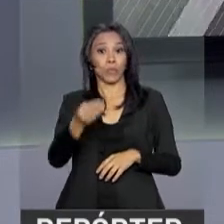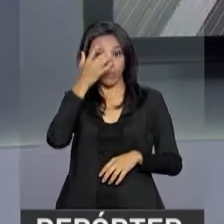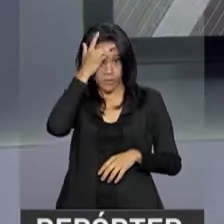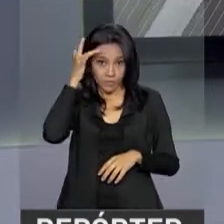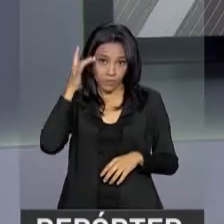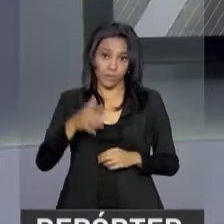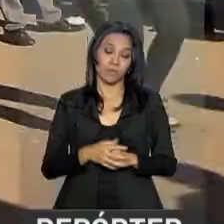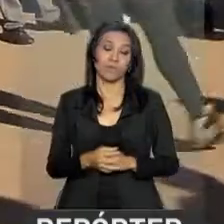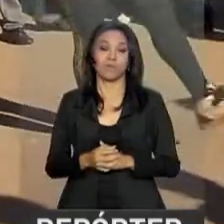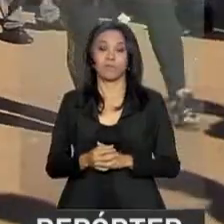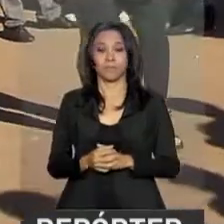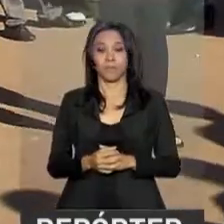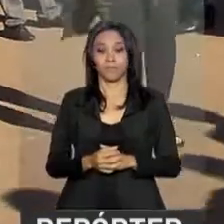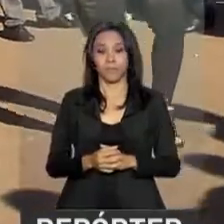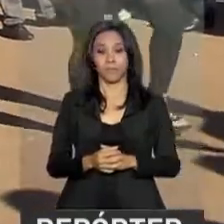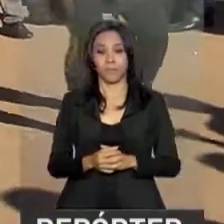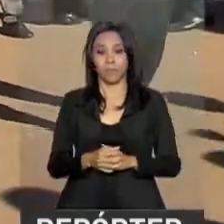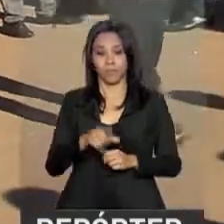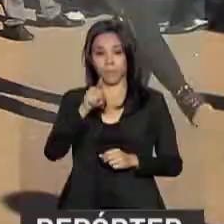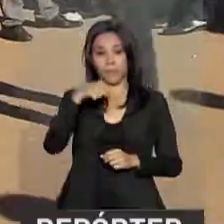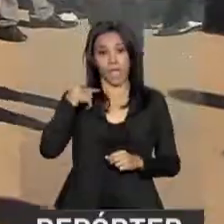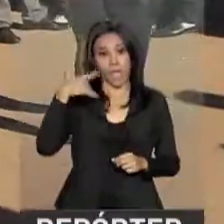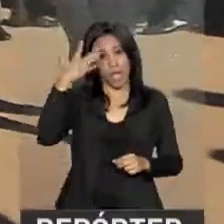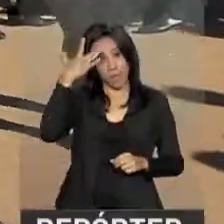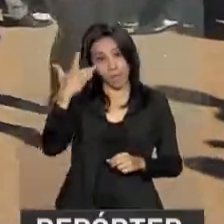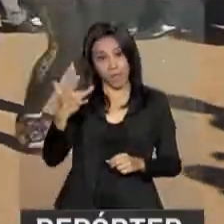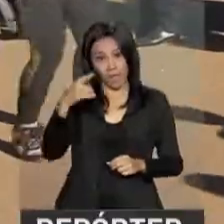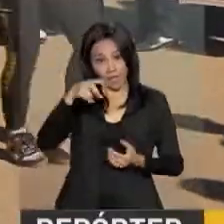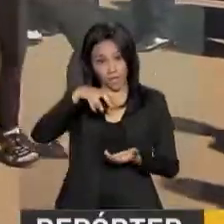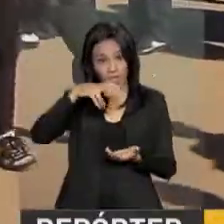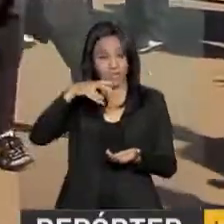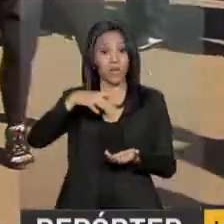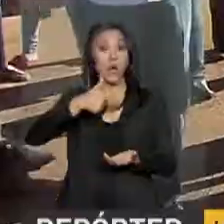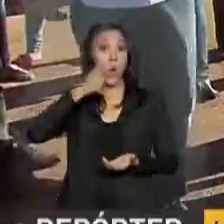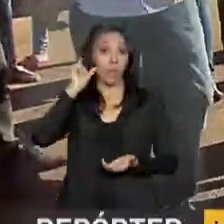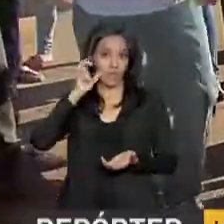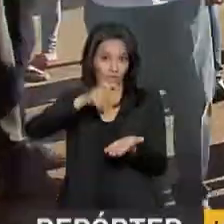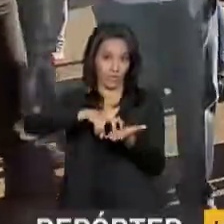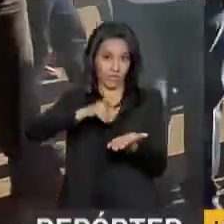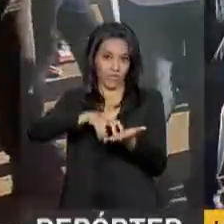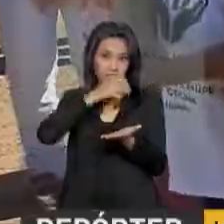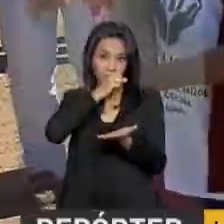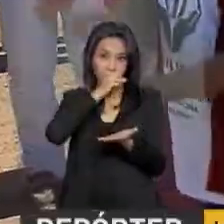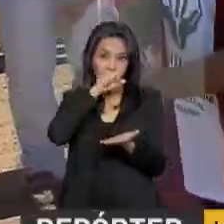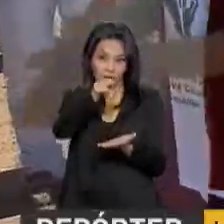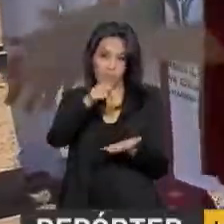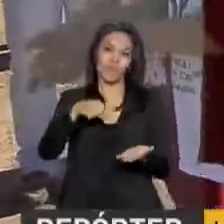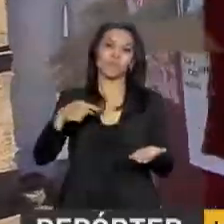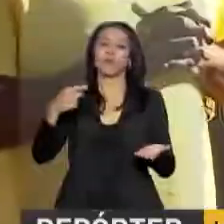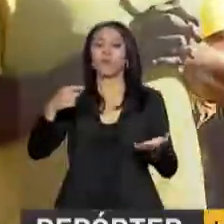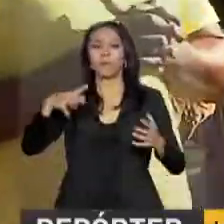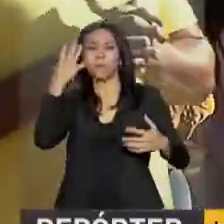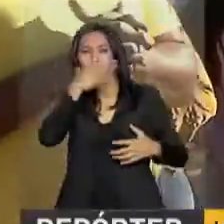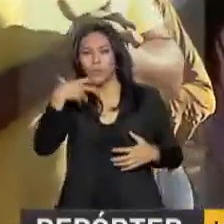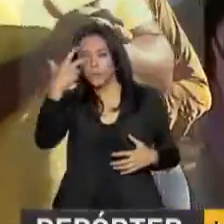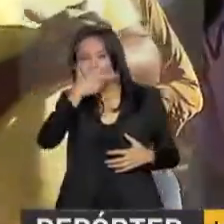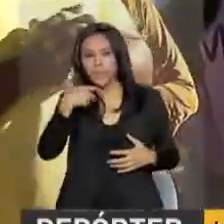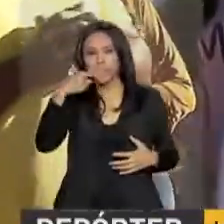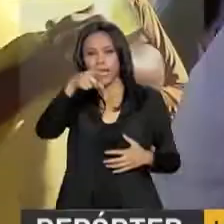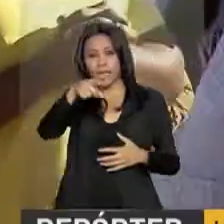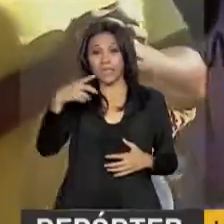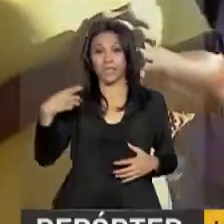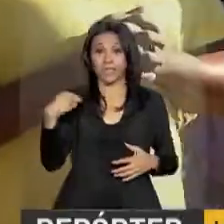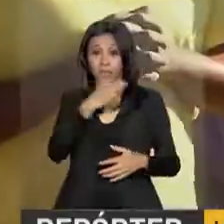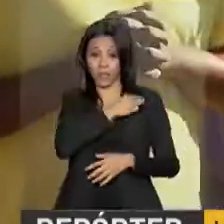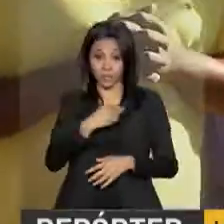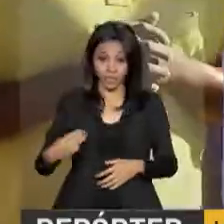pessoas. Amanhã de sábado começou assim neste posto de saúde. Muita música, animação e até o ministro da